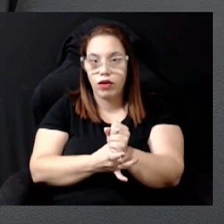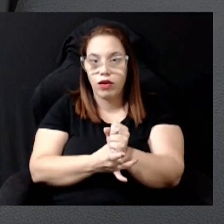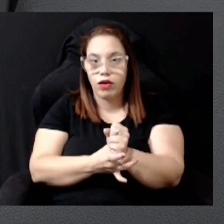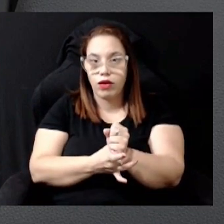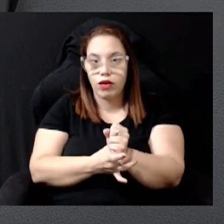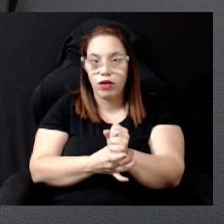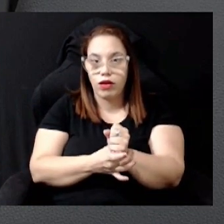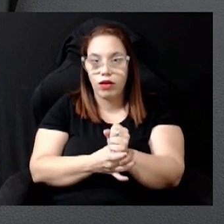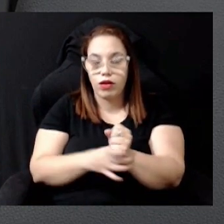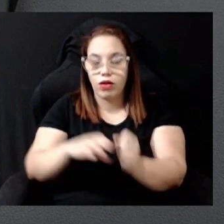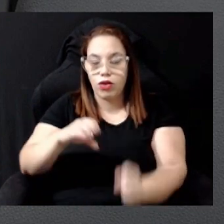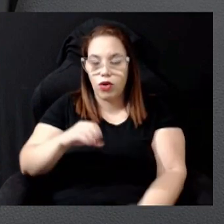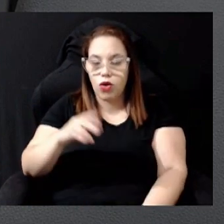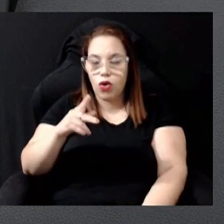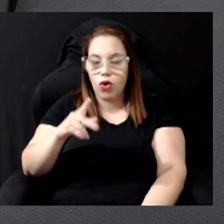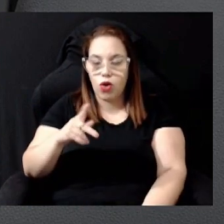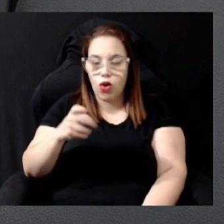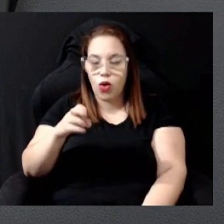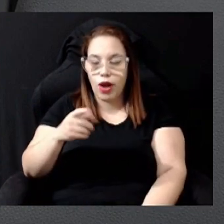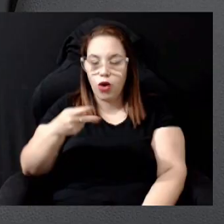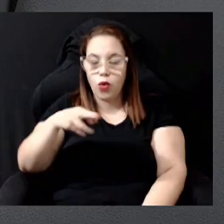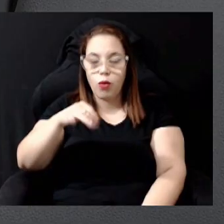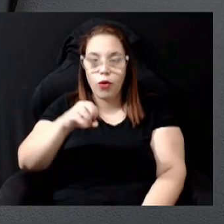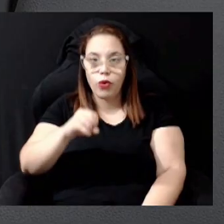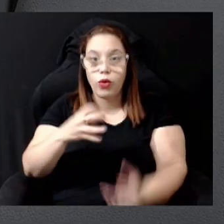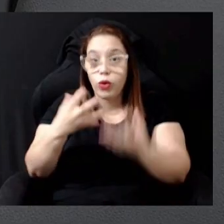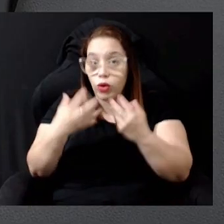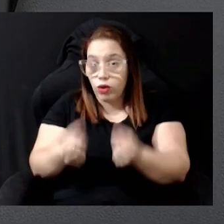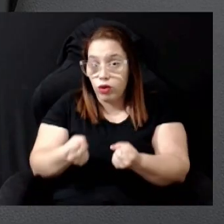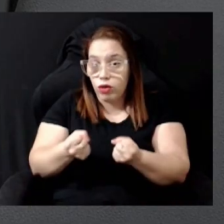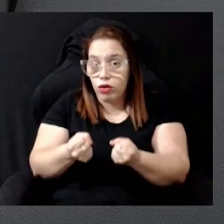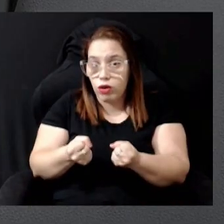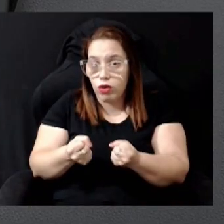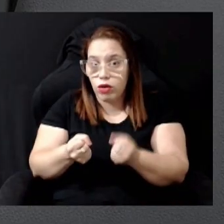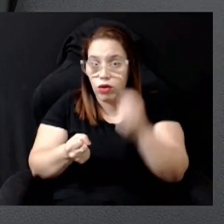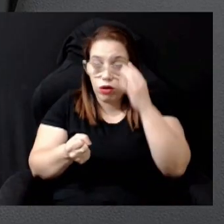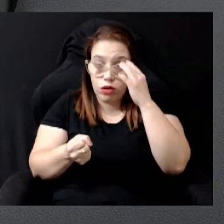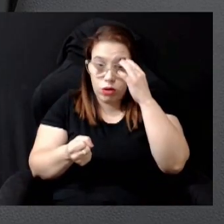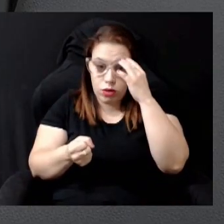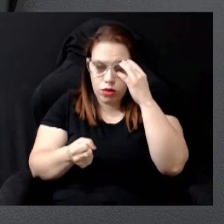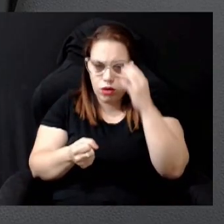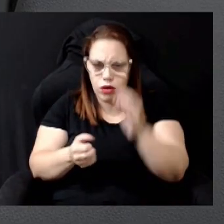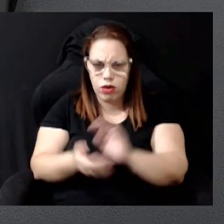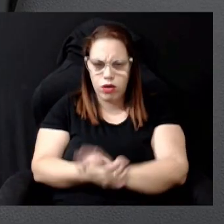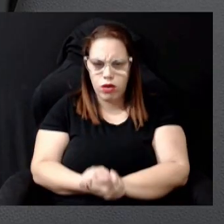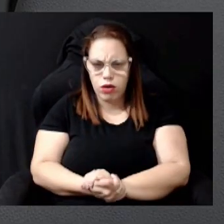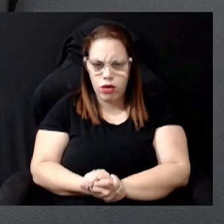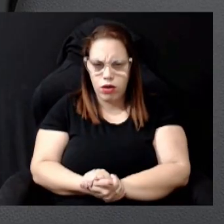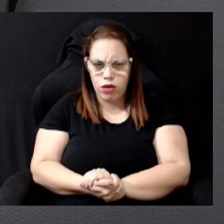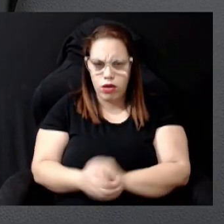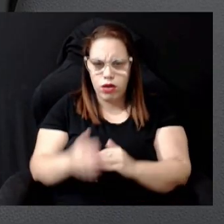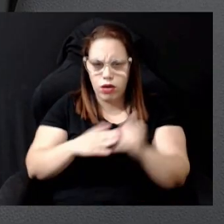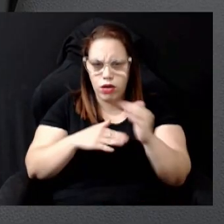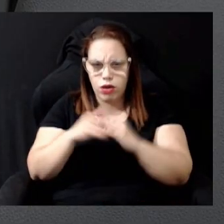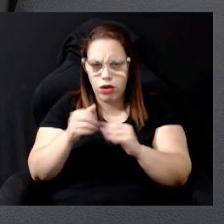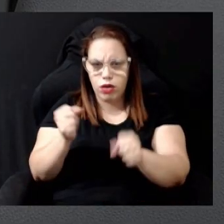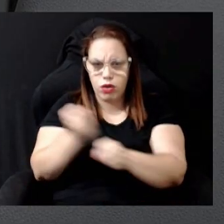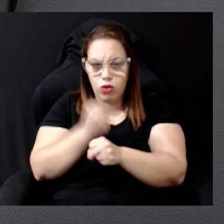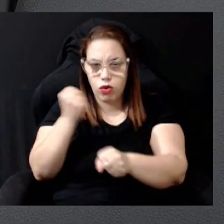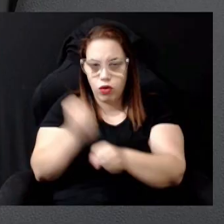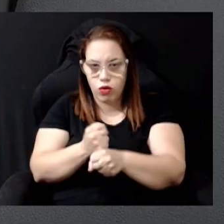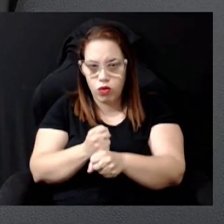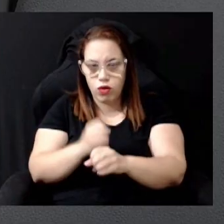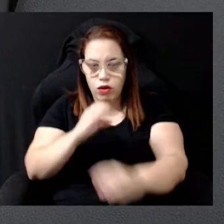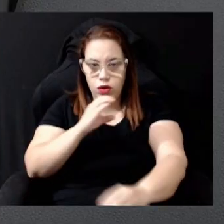região ali para receber, né, materiais inservíveis, entulhos da construção civil, que é destinado de